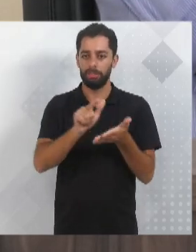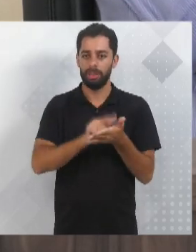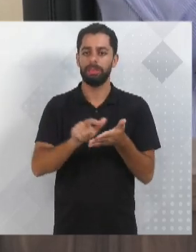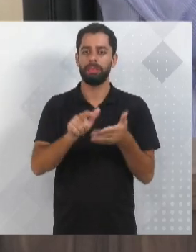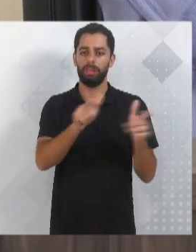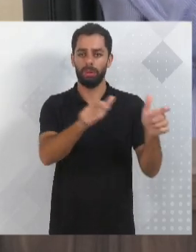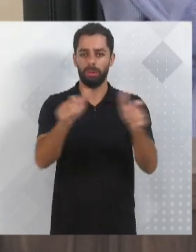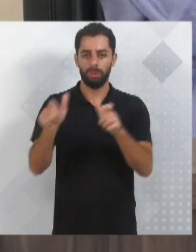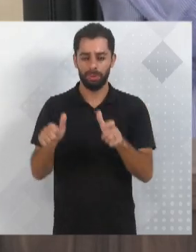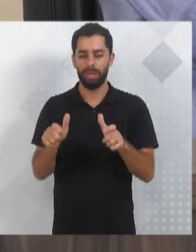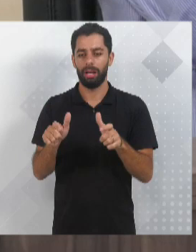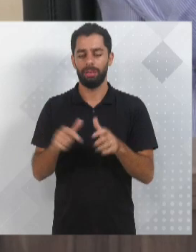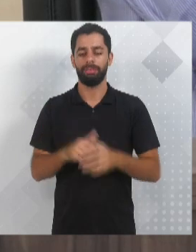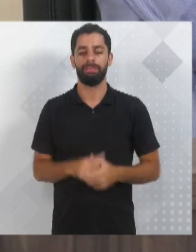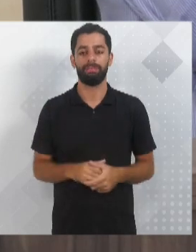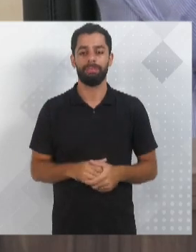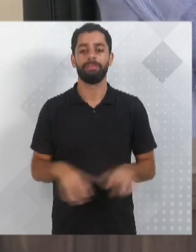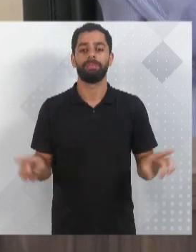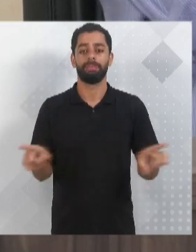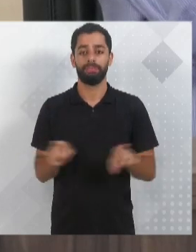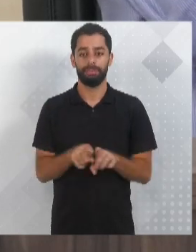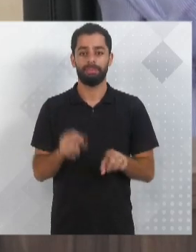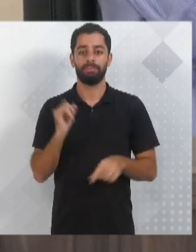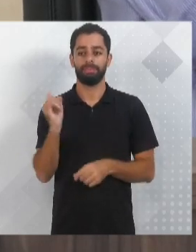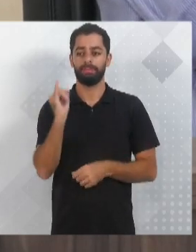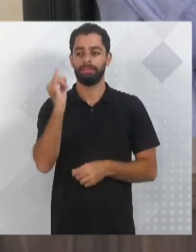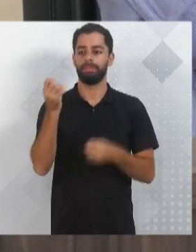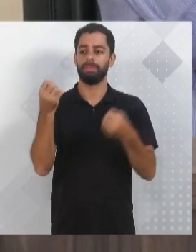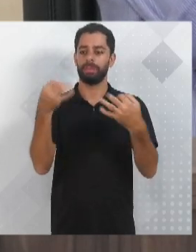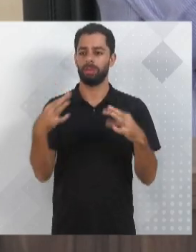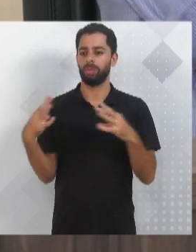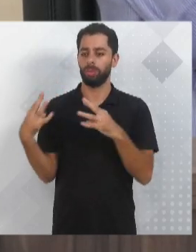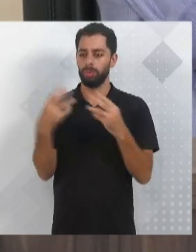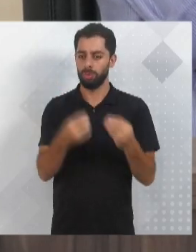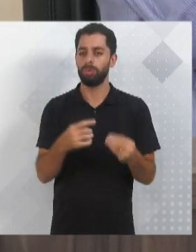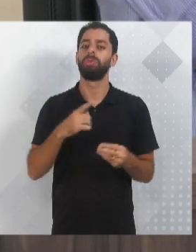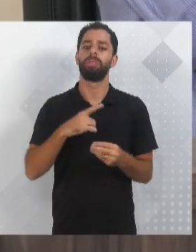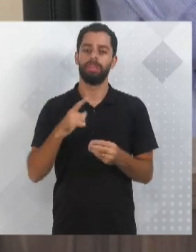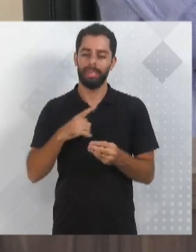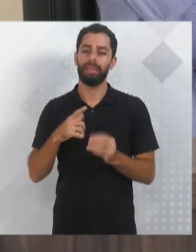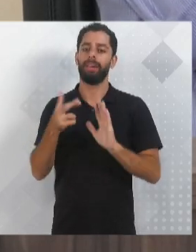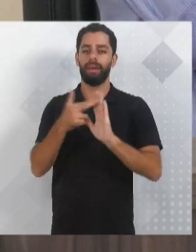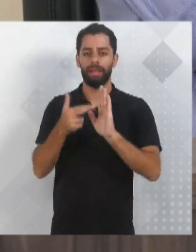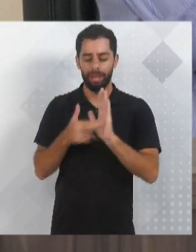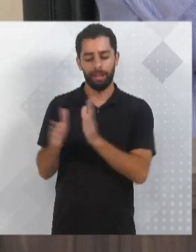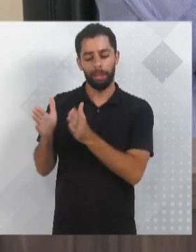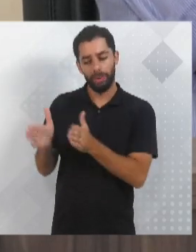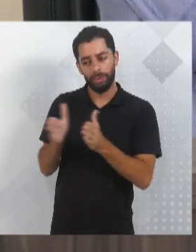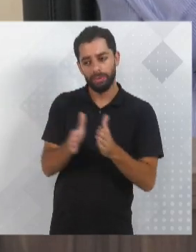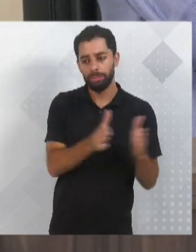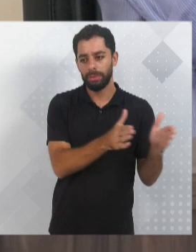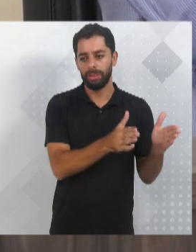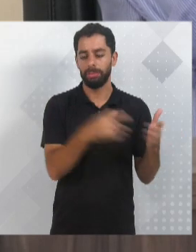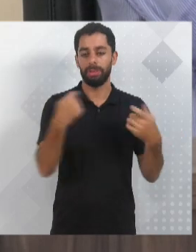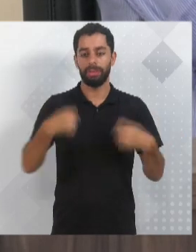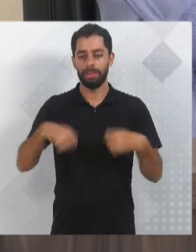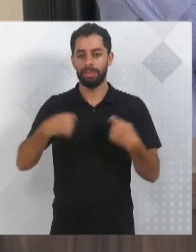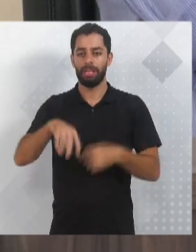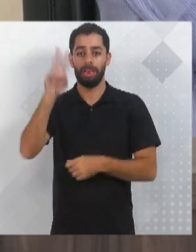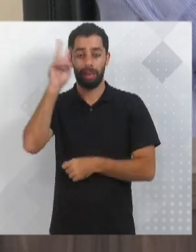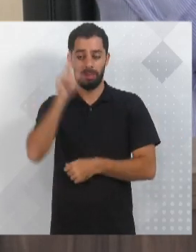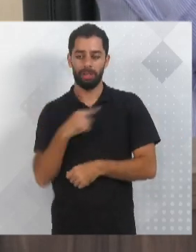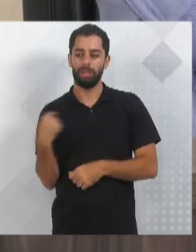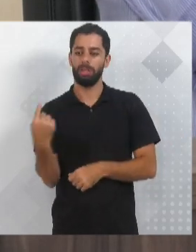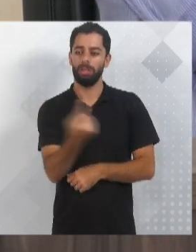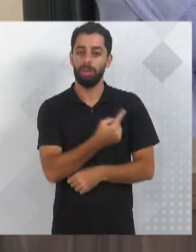local. Mas, importante dizer que tudo isso tem procedimento. Nós devemos lembrar que nós estamos